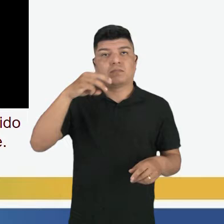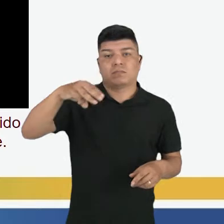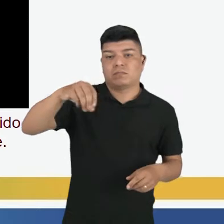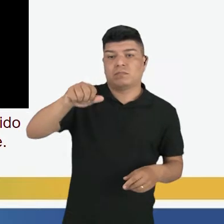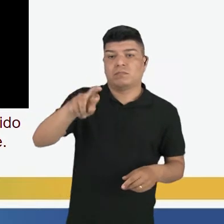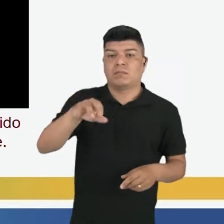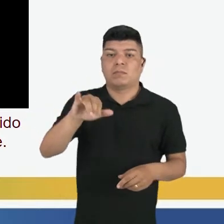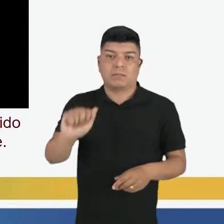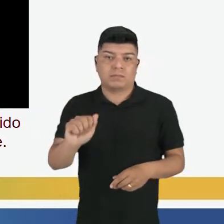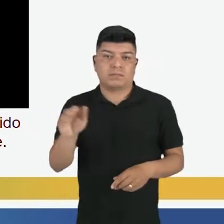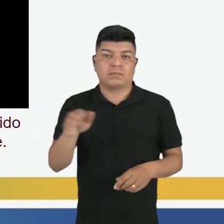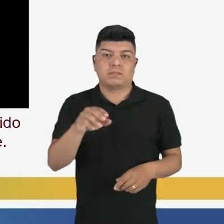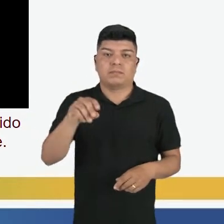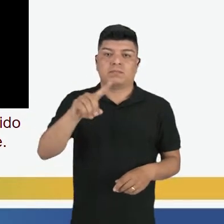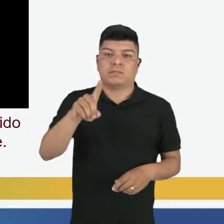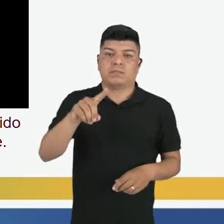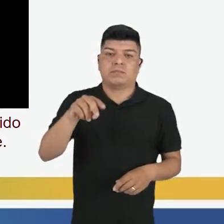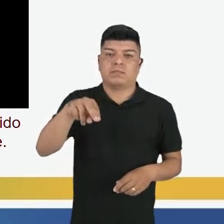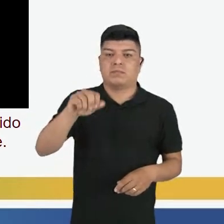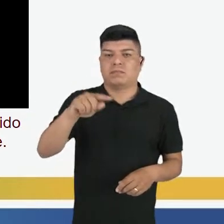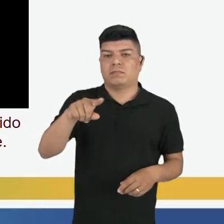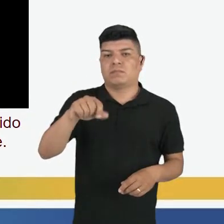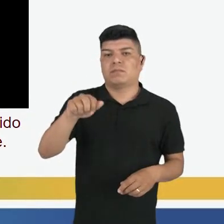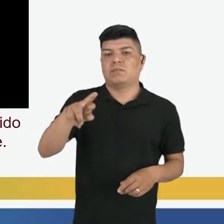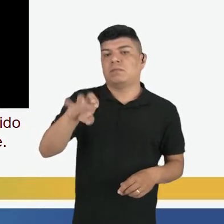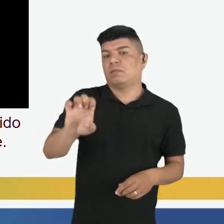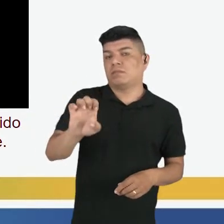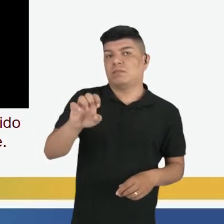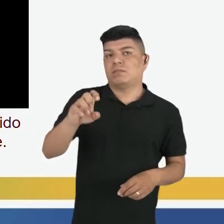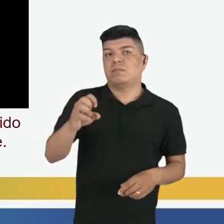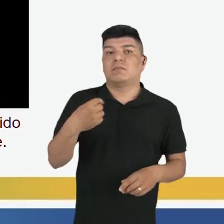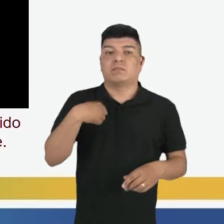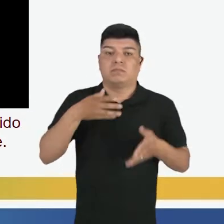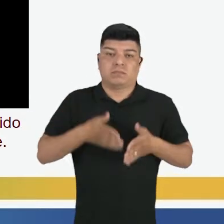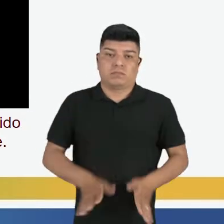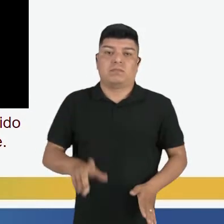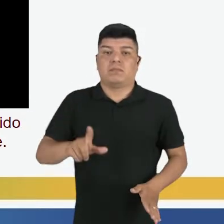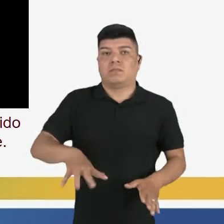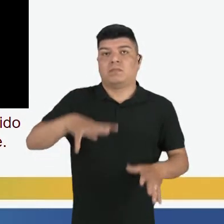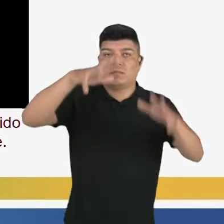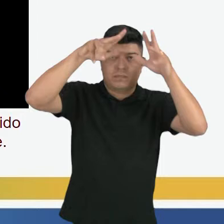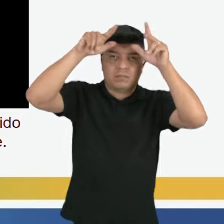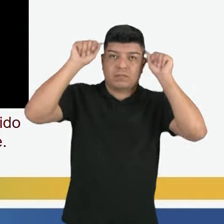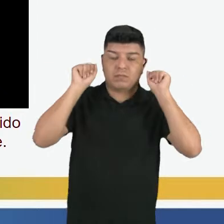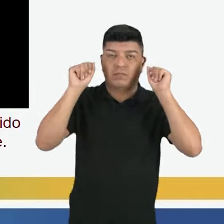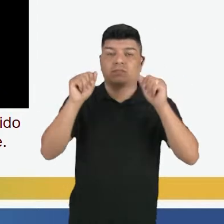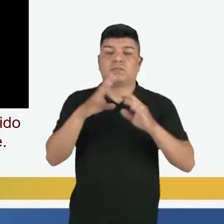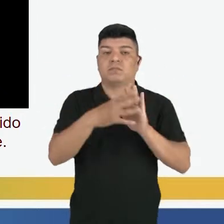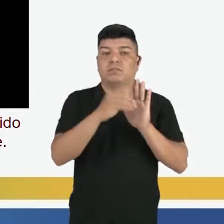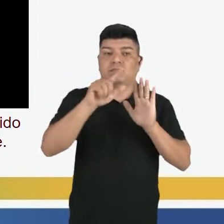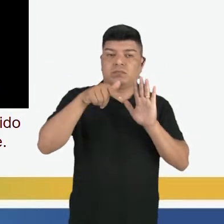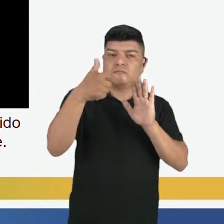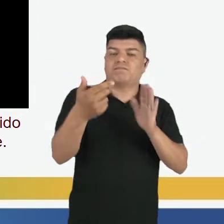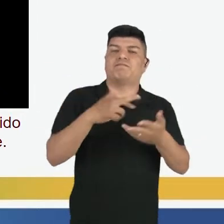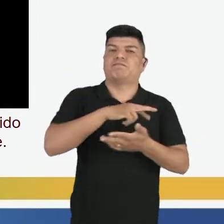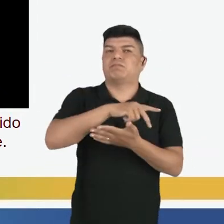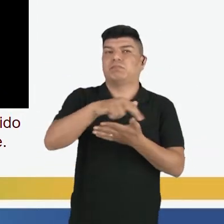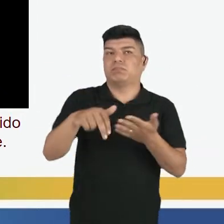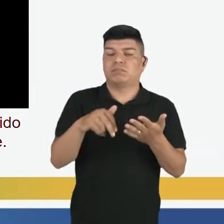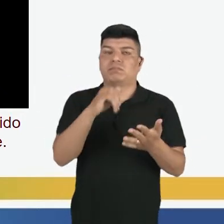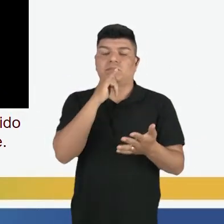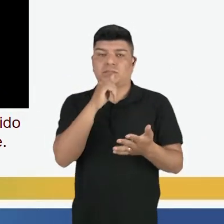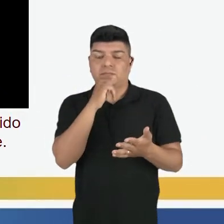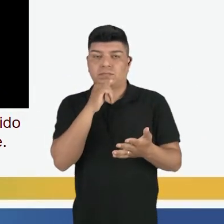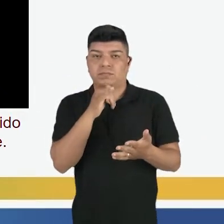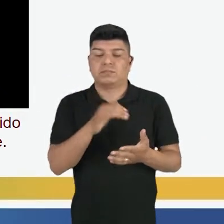Nazéria da Silva, natural do Acre. Olha só essa cesta maravilhosa. Isso é só um modelo, existem muitos outros. Existe